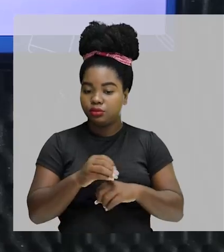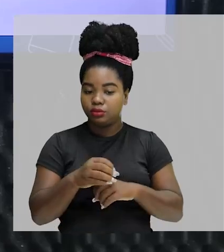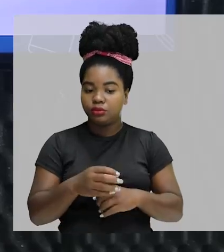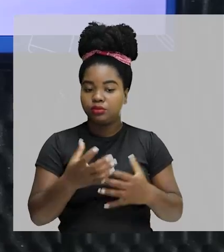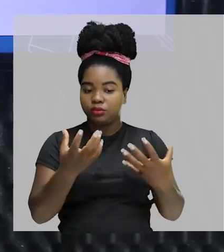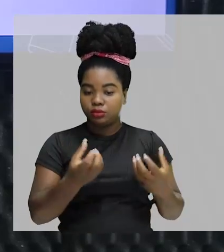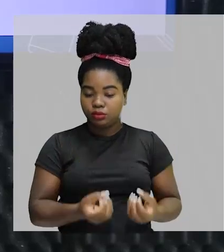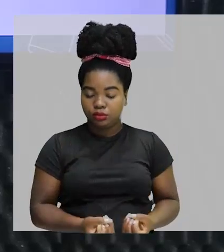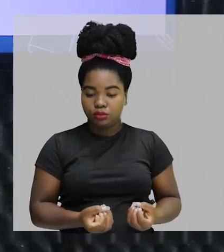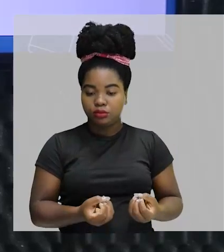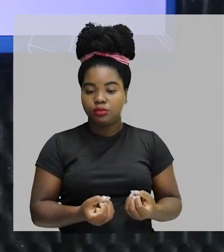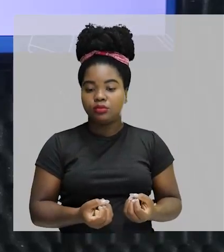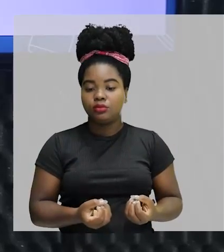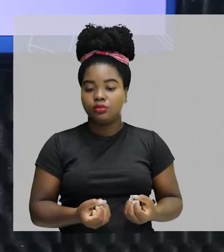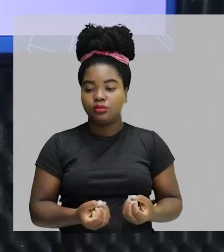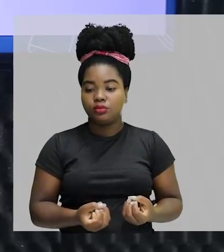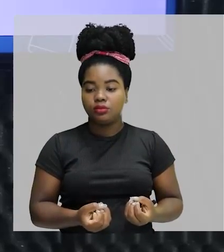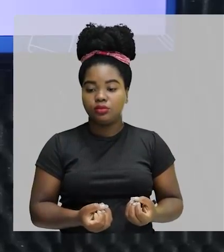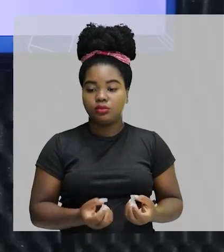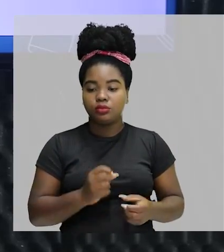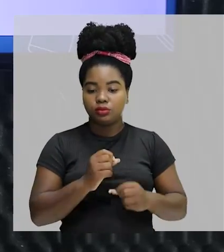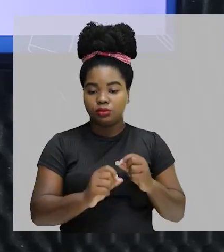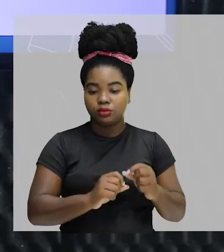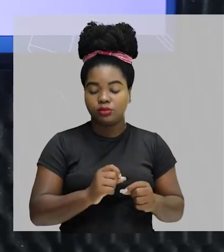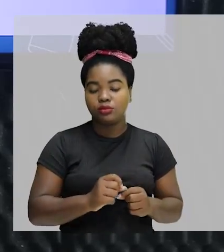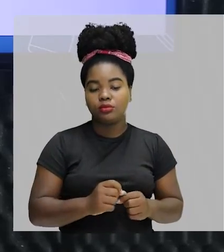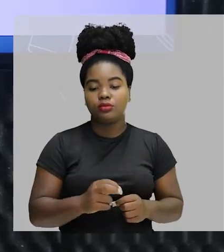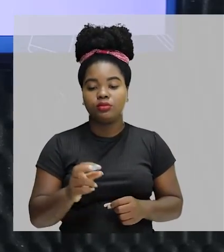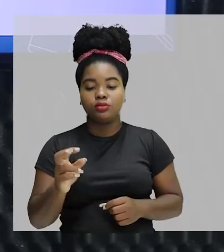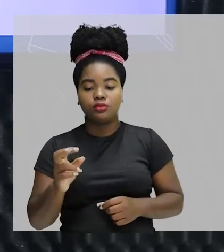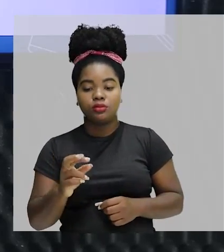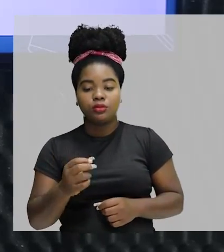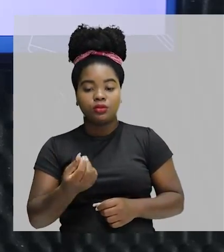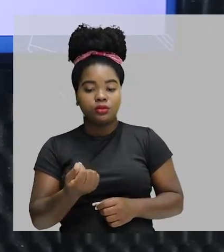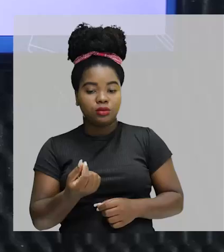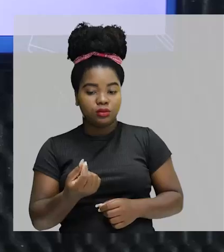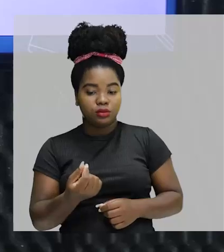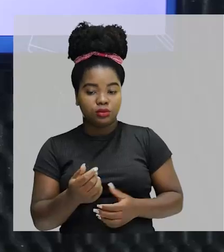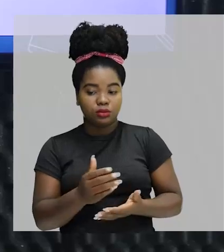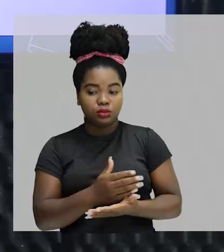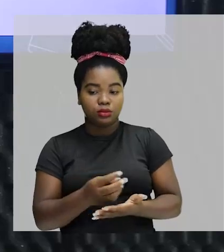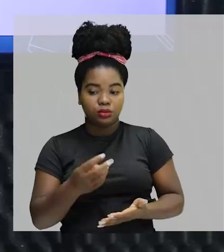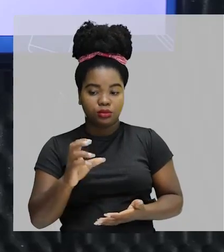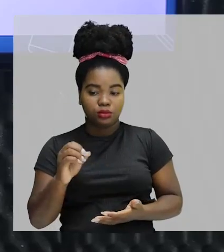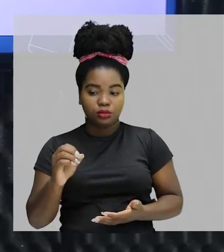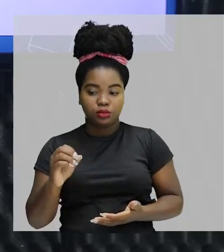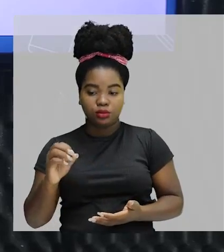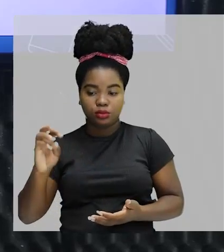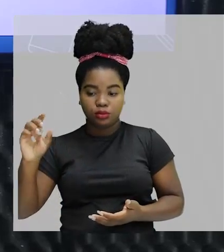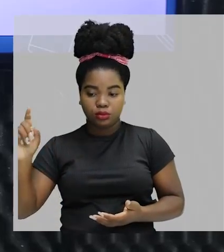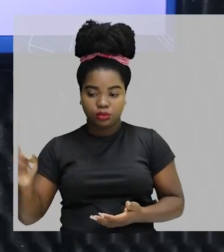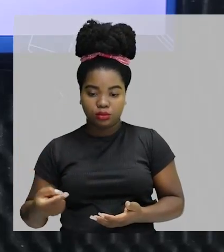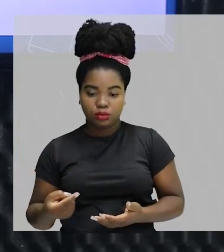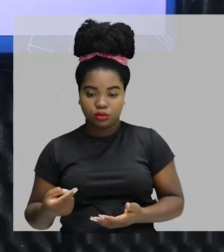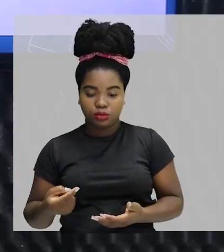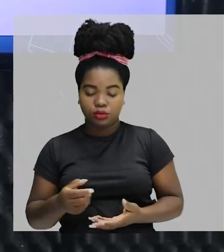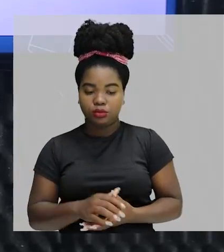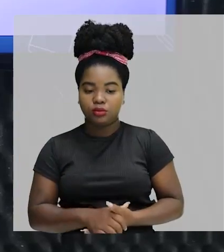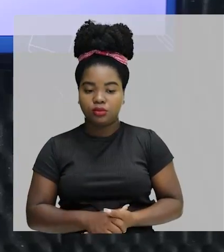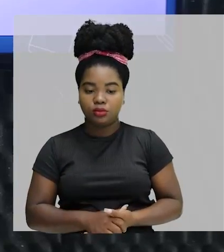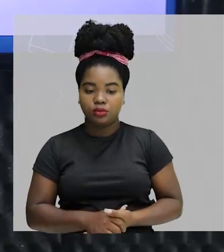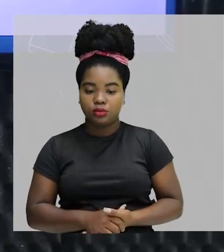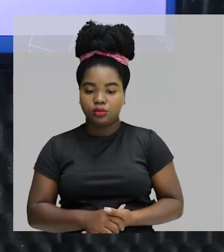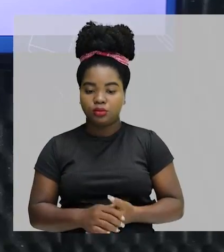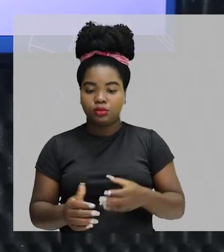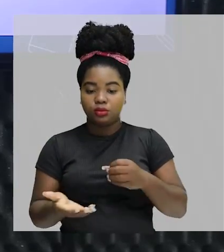que o valor desse automóvel, o valor inicial dele, seja de R$ 30.000. E,